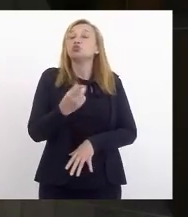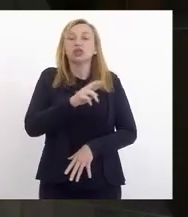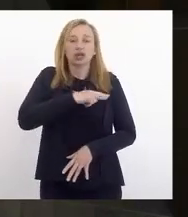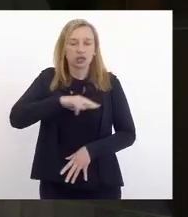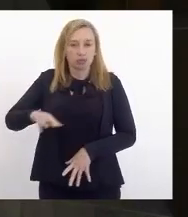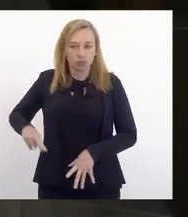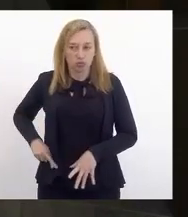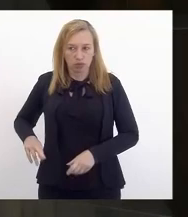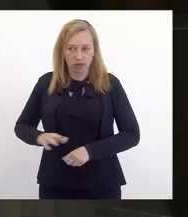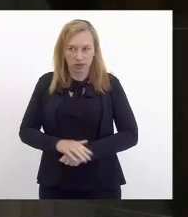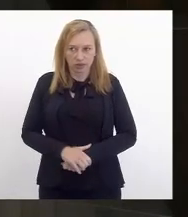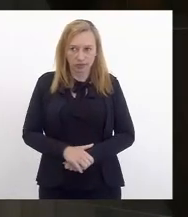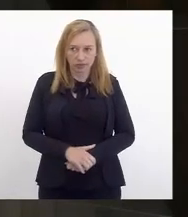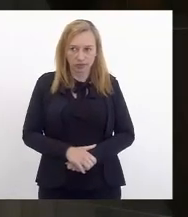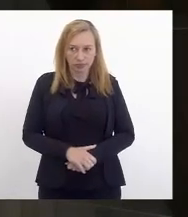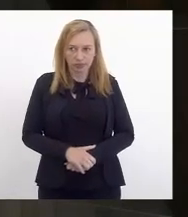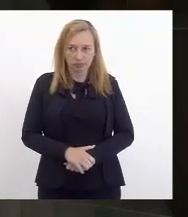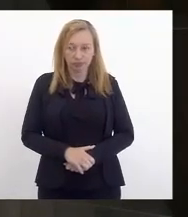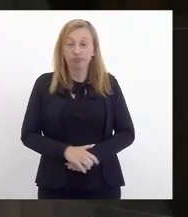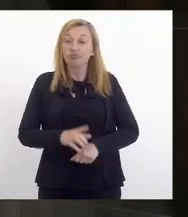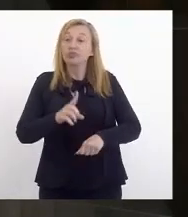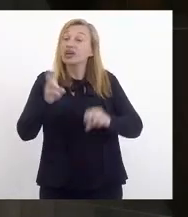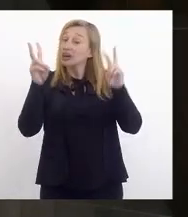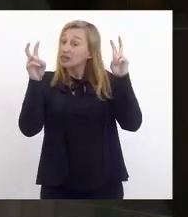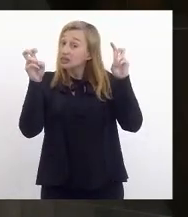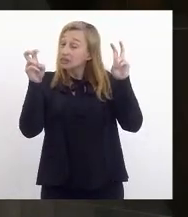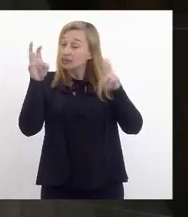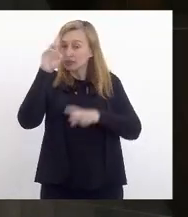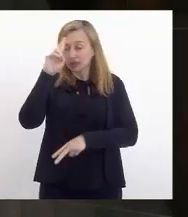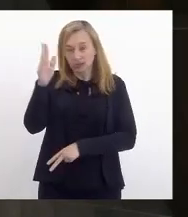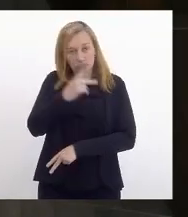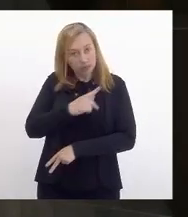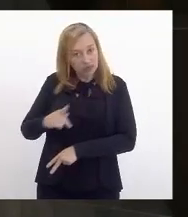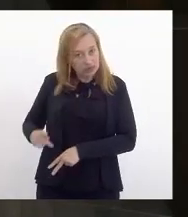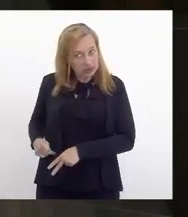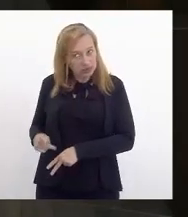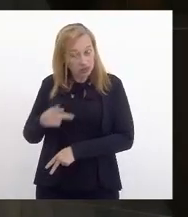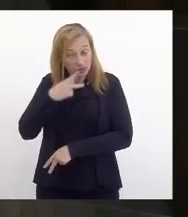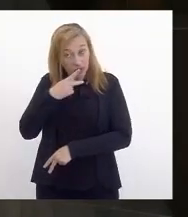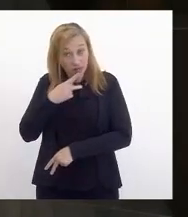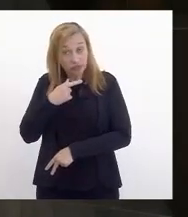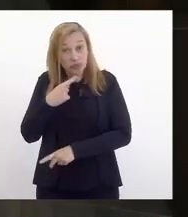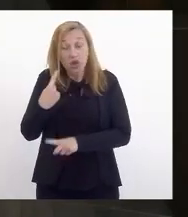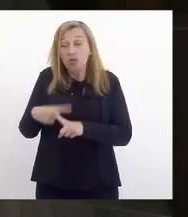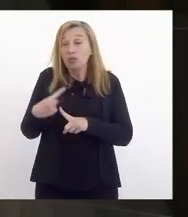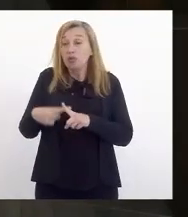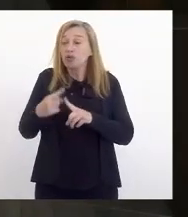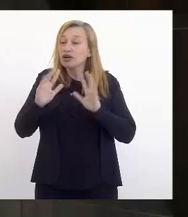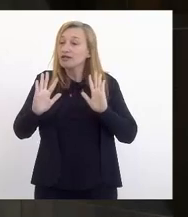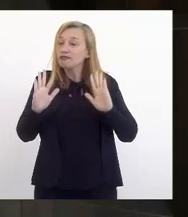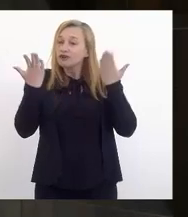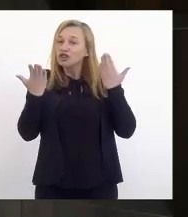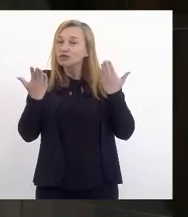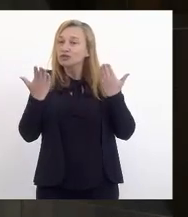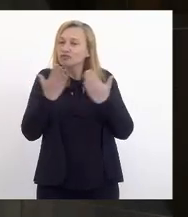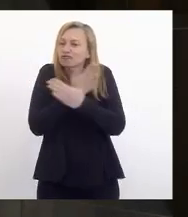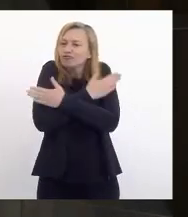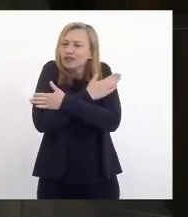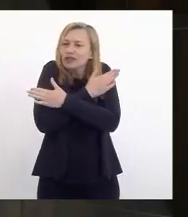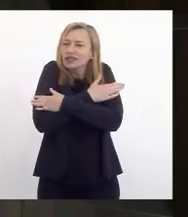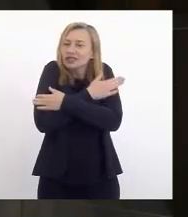república. E trouxe esse tema, senhora presidente, porque comemoramos com feriado